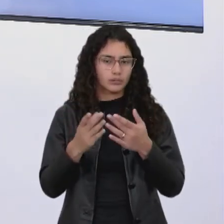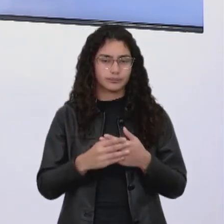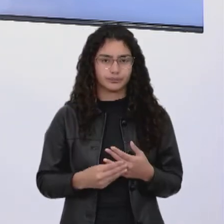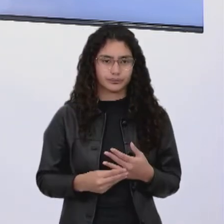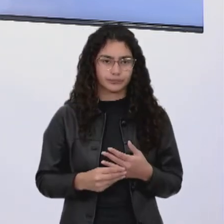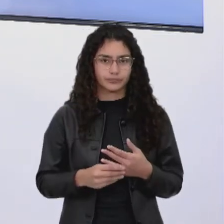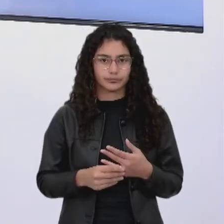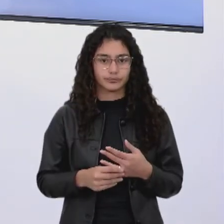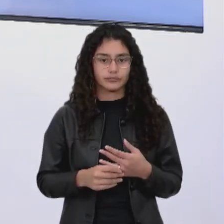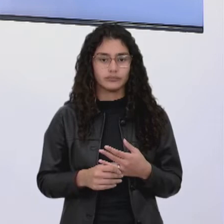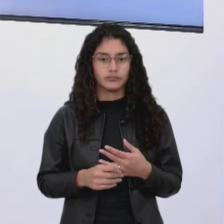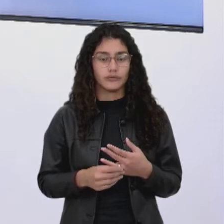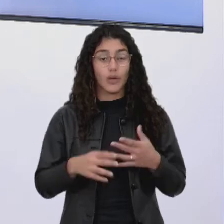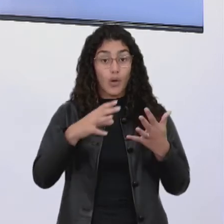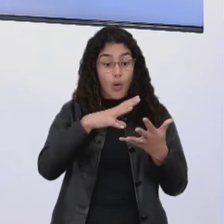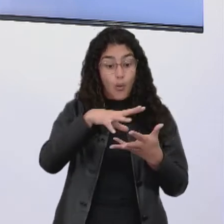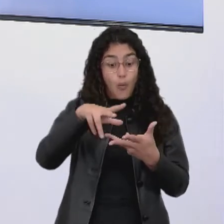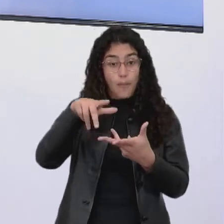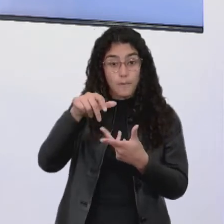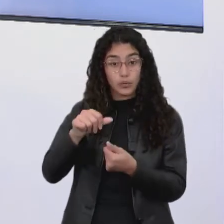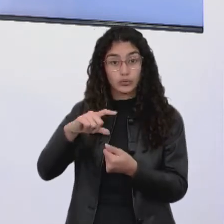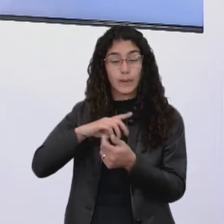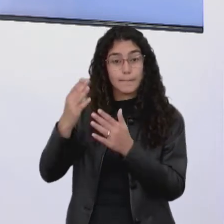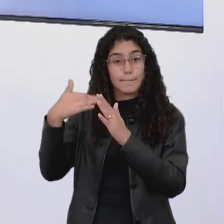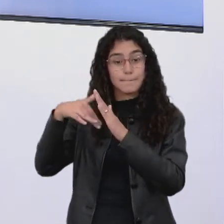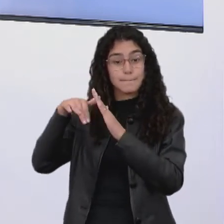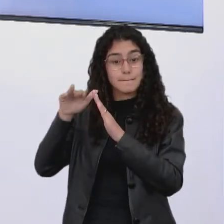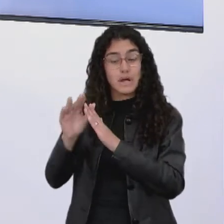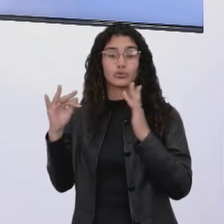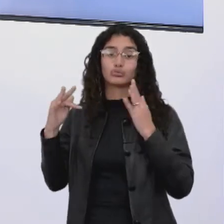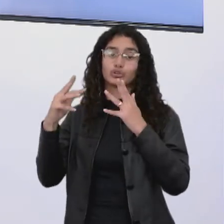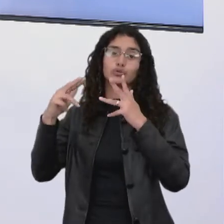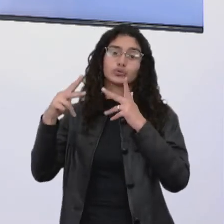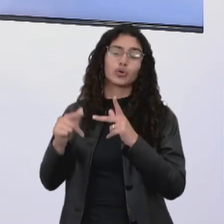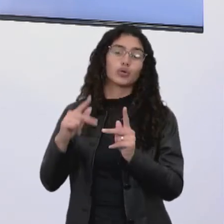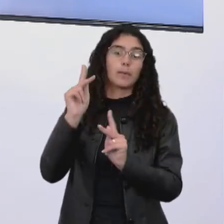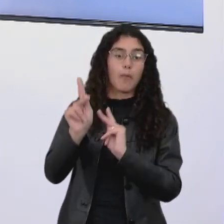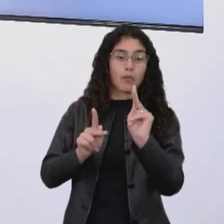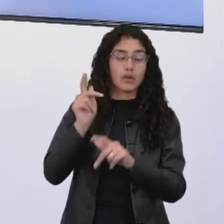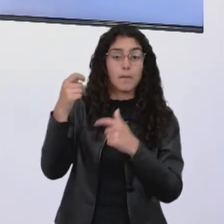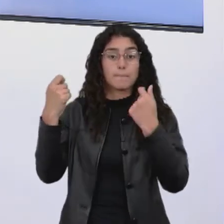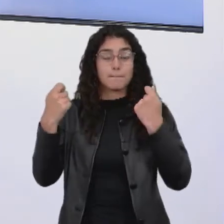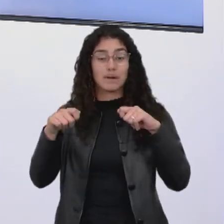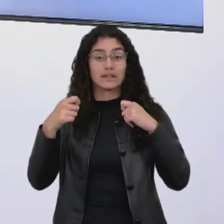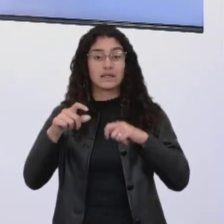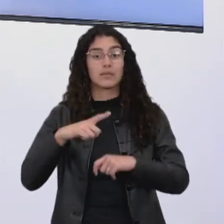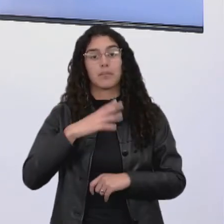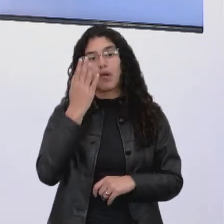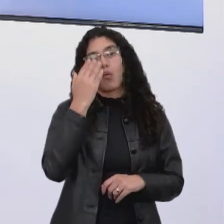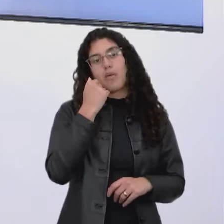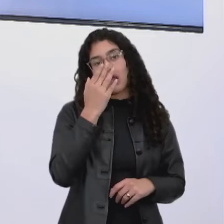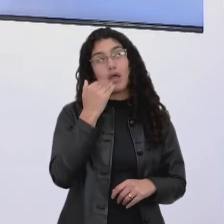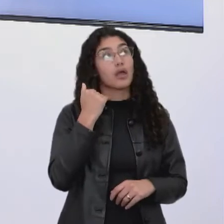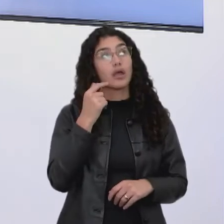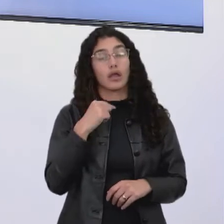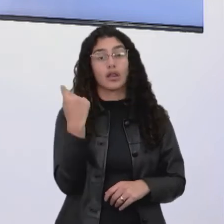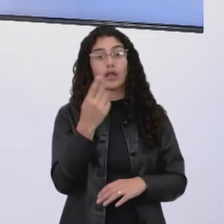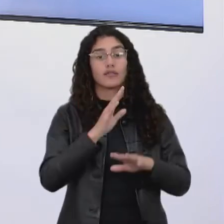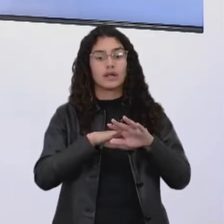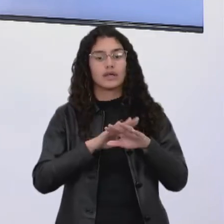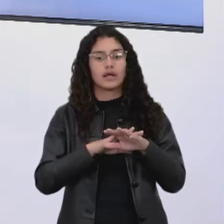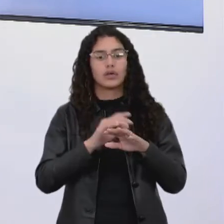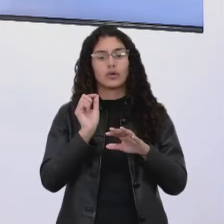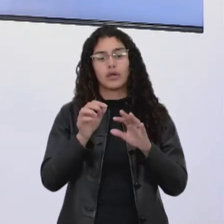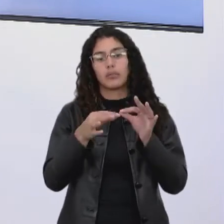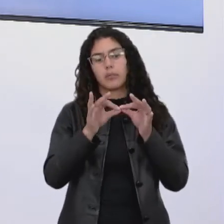Se a gente for olhar, o mundo produz mais calorias do que toda a população mundial precisa para se alimentar, né? A gente está dizendo que é uma